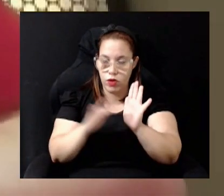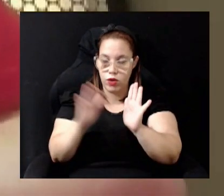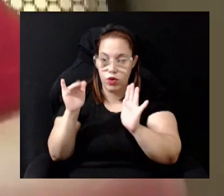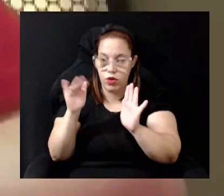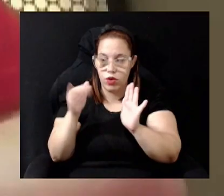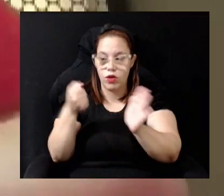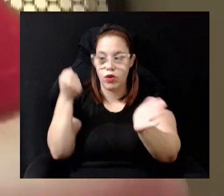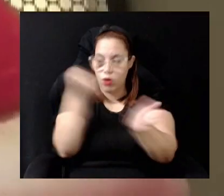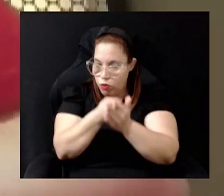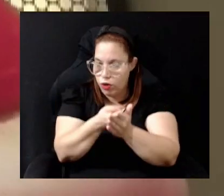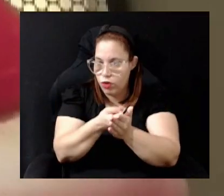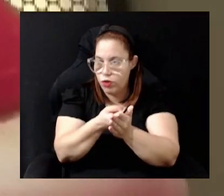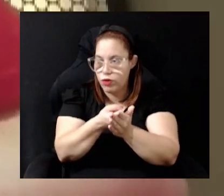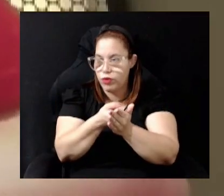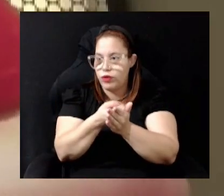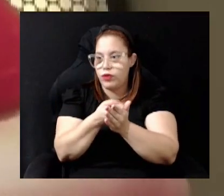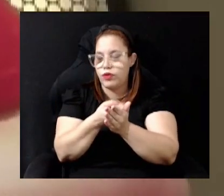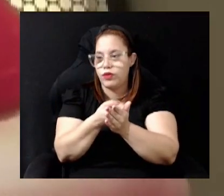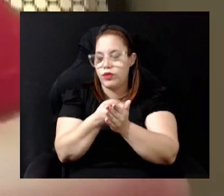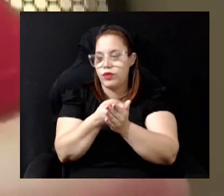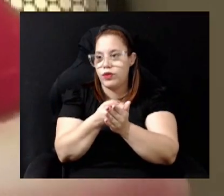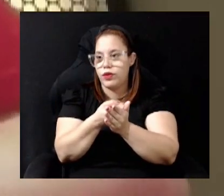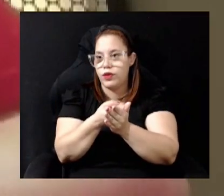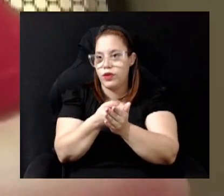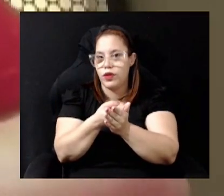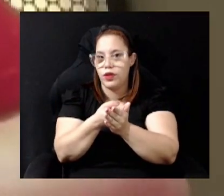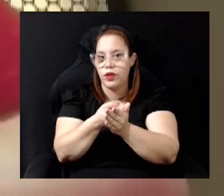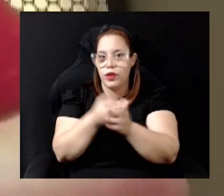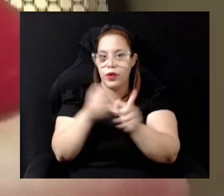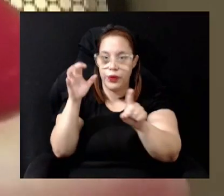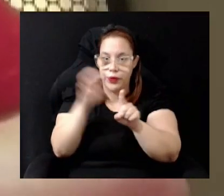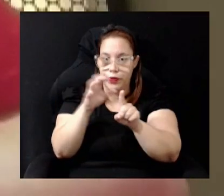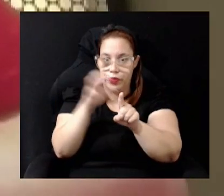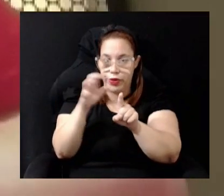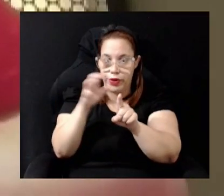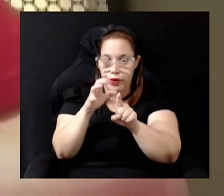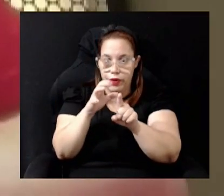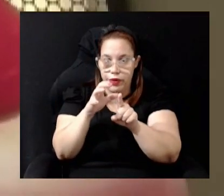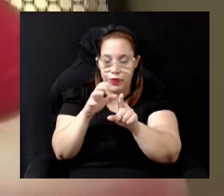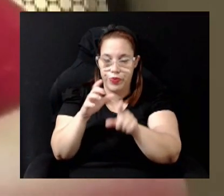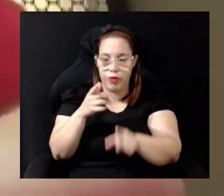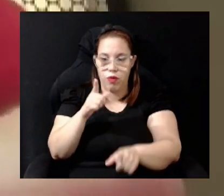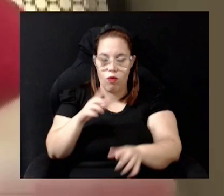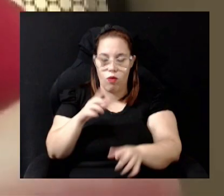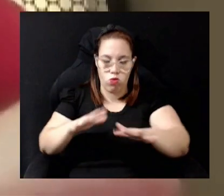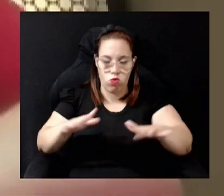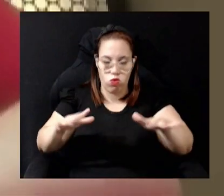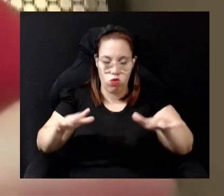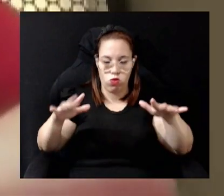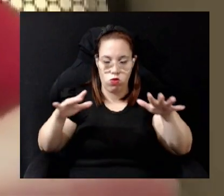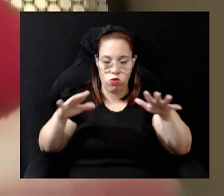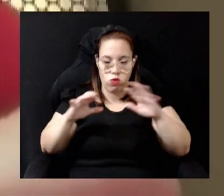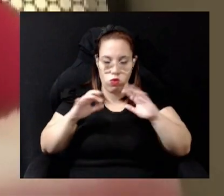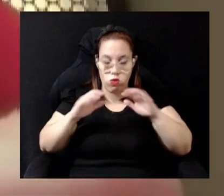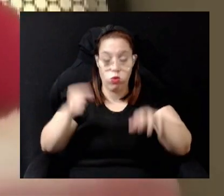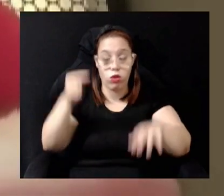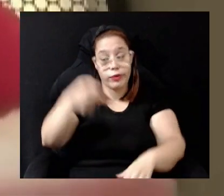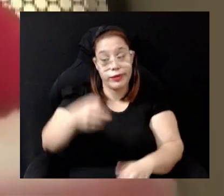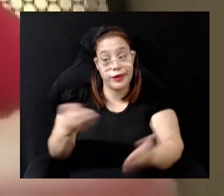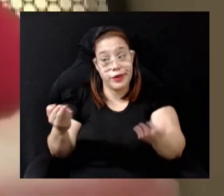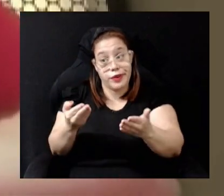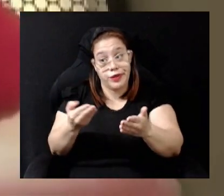né, a influência, né, do aquecimento global, das mudanças climáticas neste exato furacão